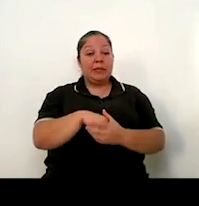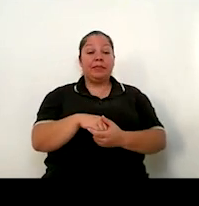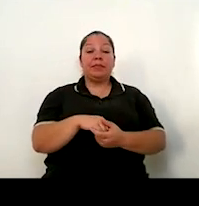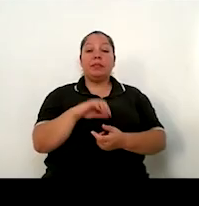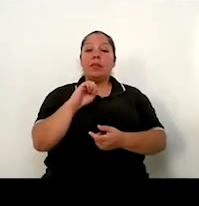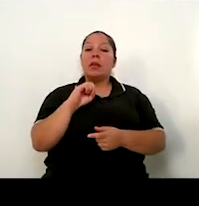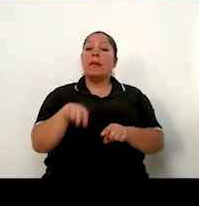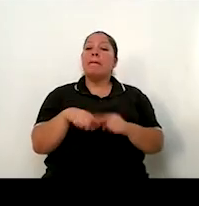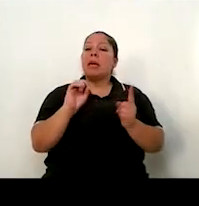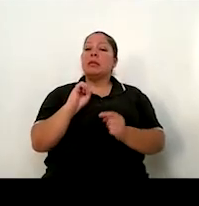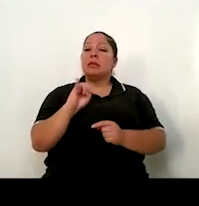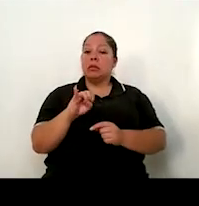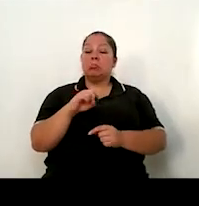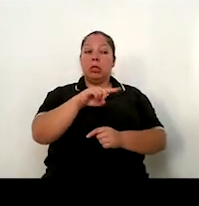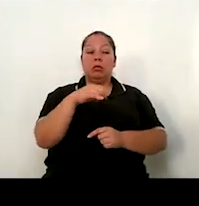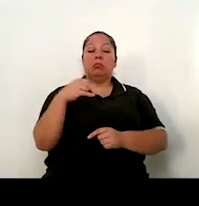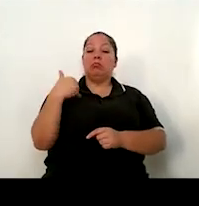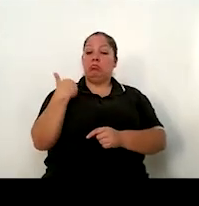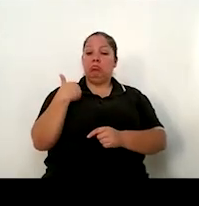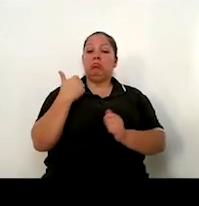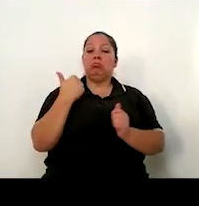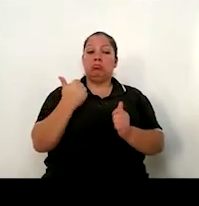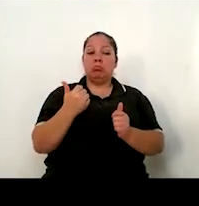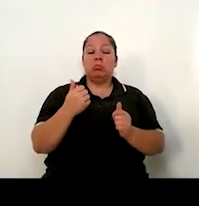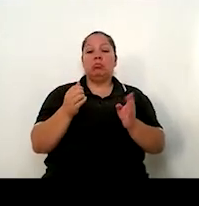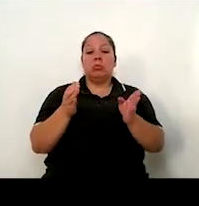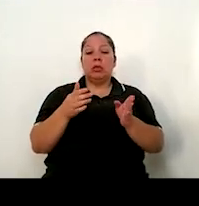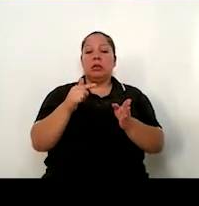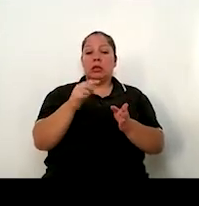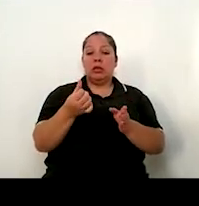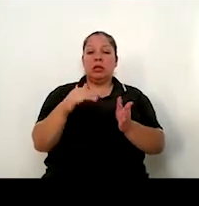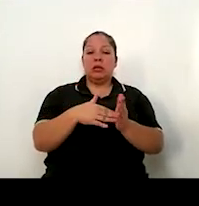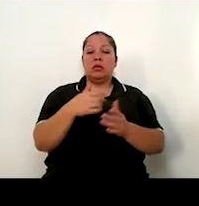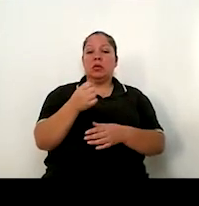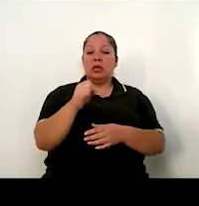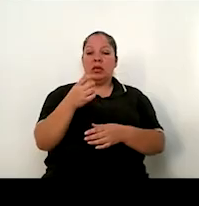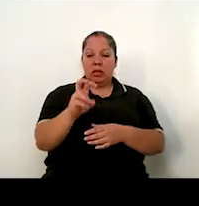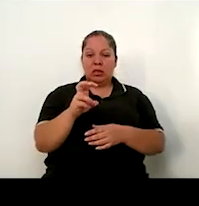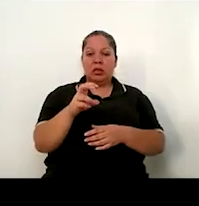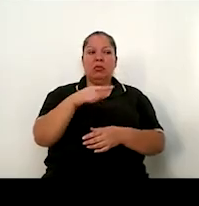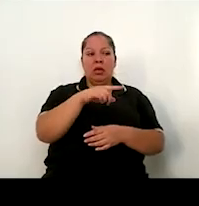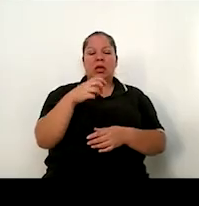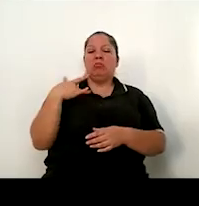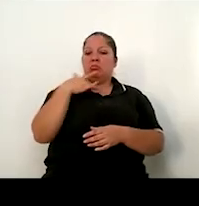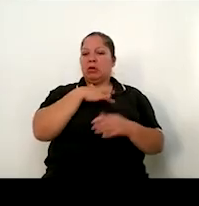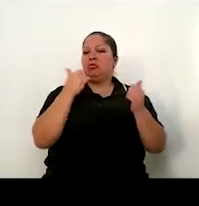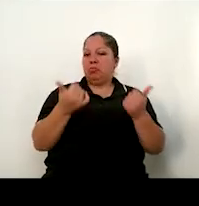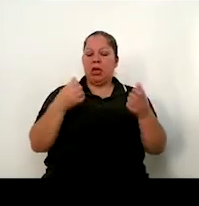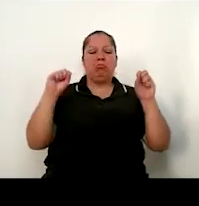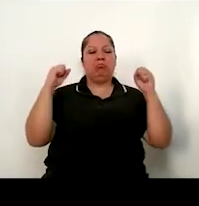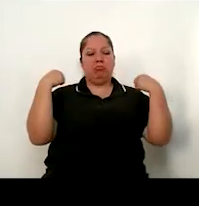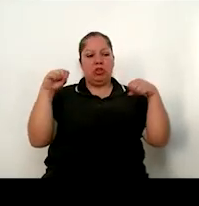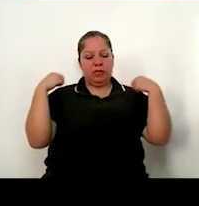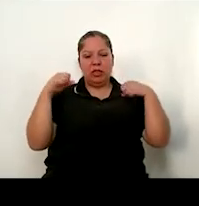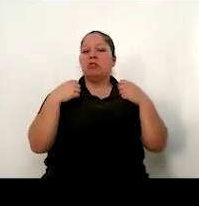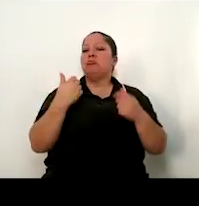bem ativo, pratica atividade física e está bem de saúde, esse sim a gente pode